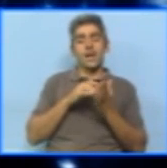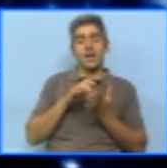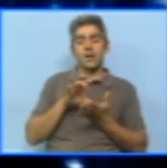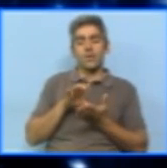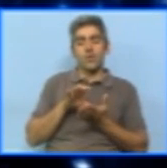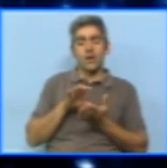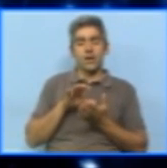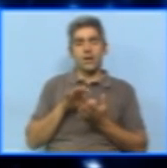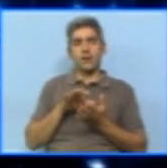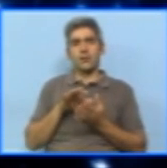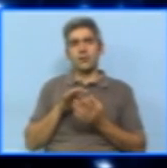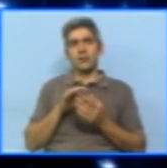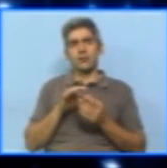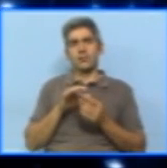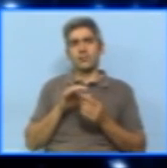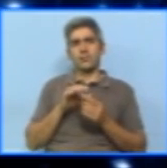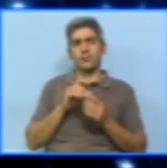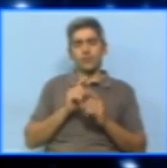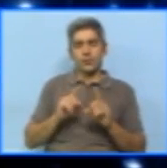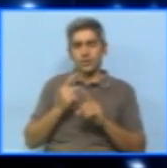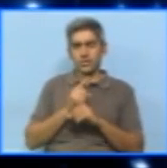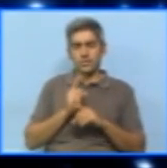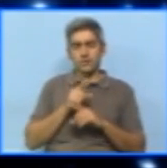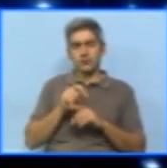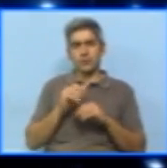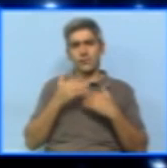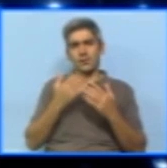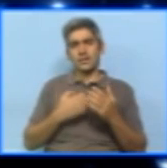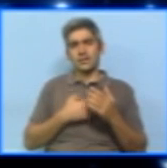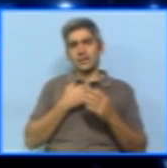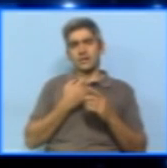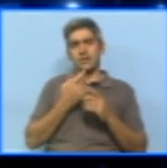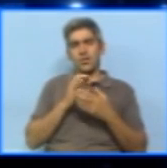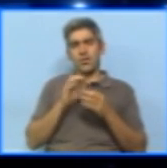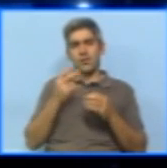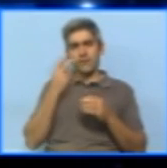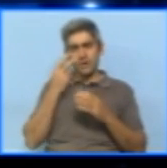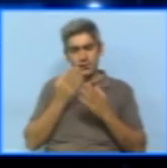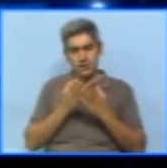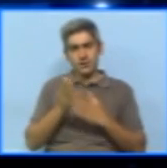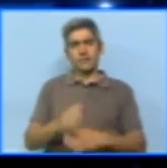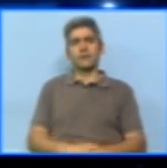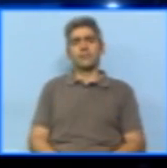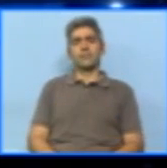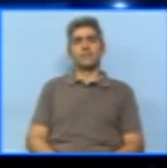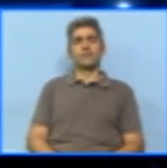a Bíblia é uma oferta de sentido para a vida.